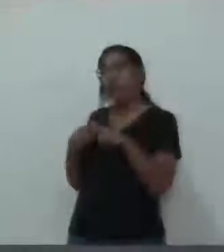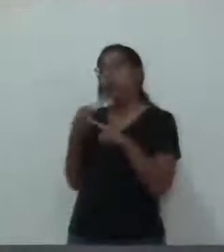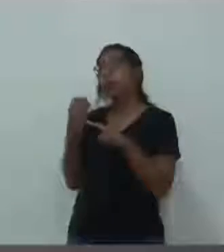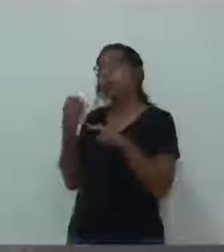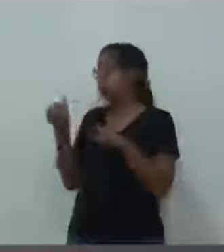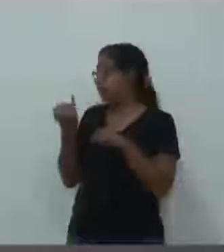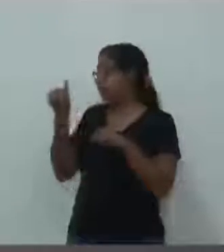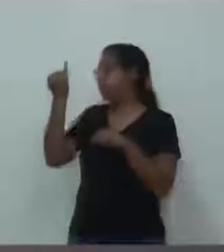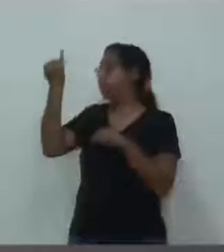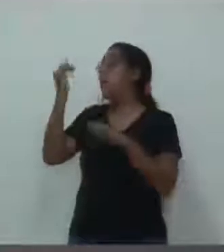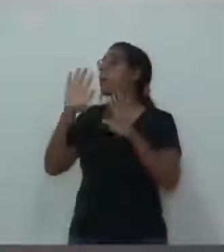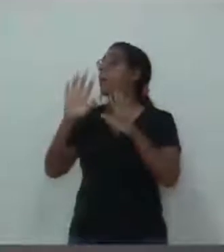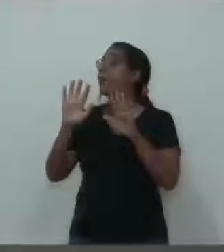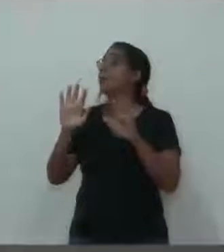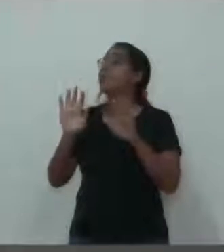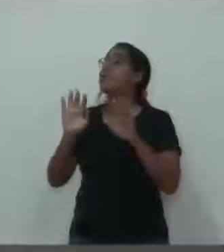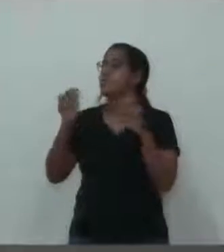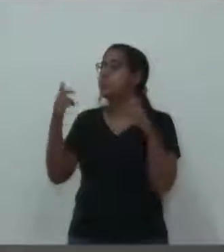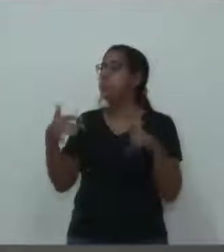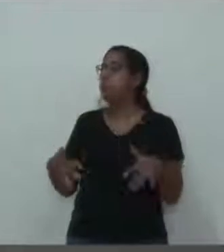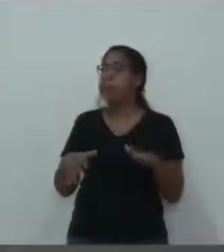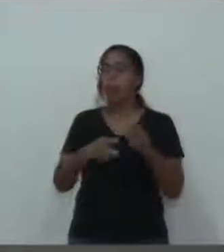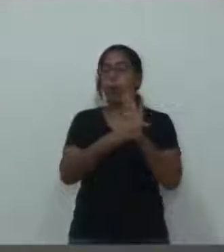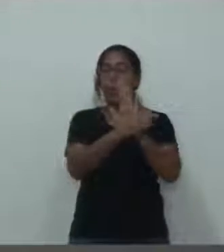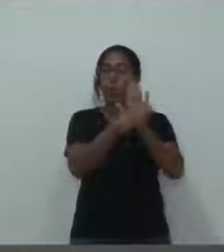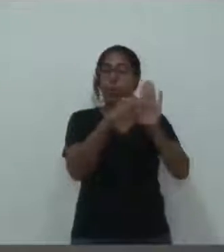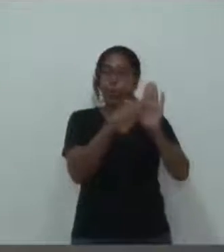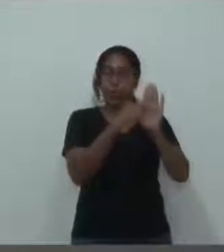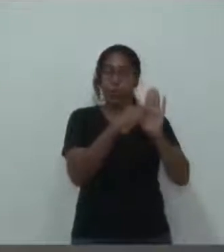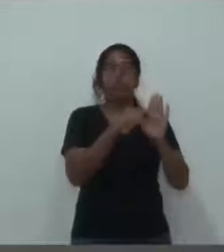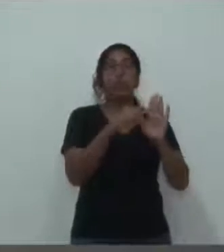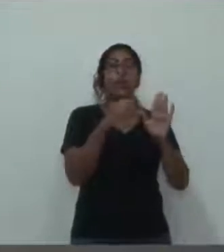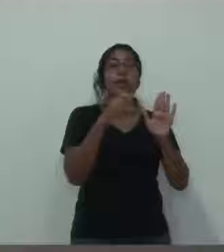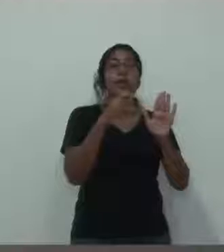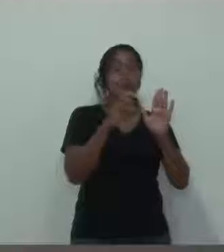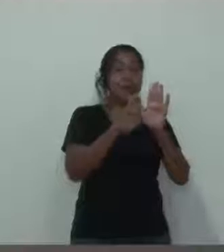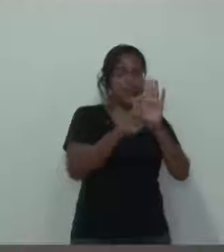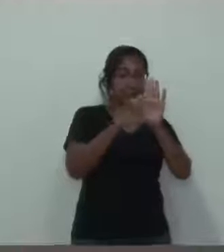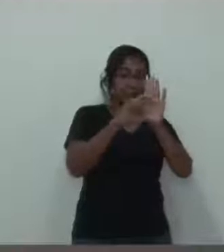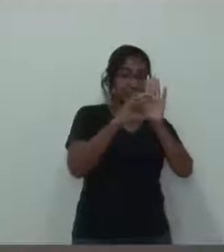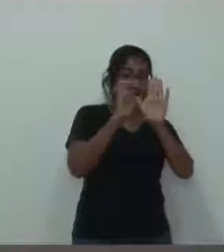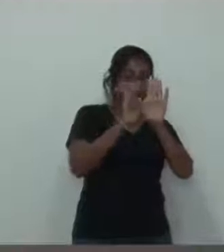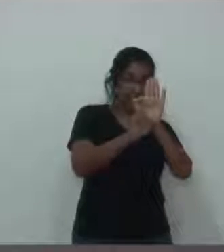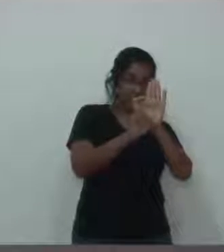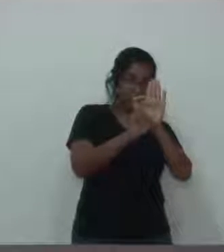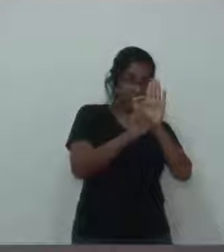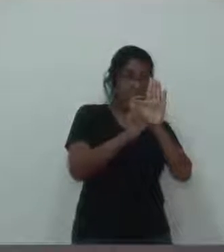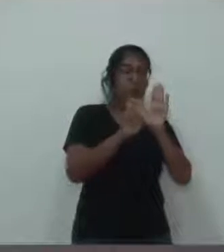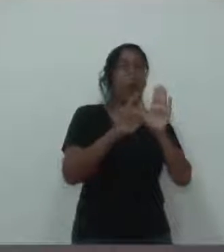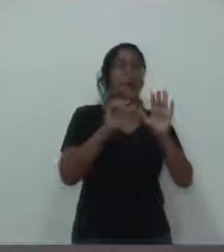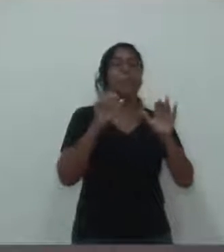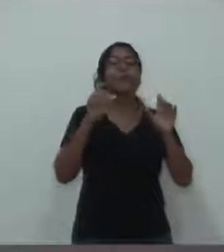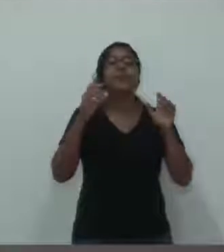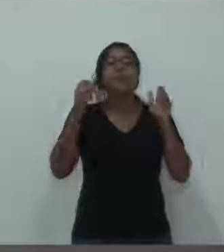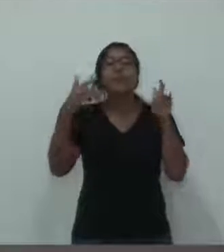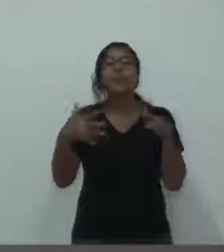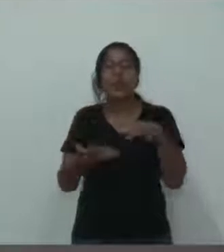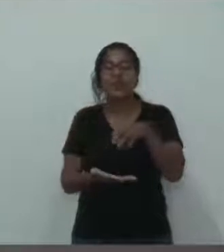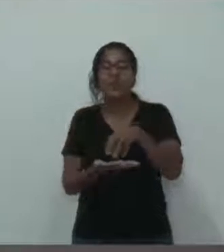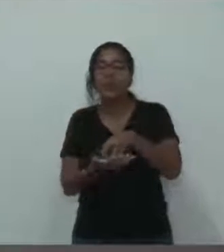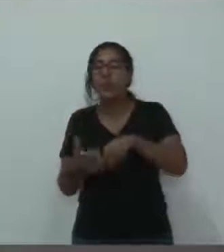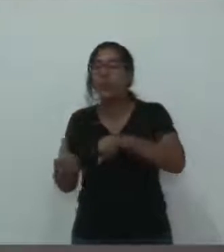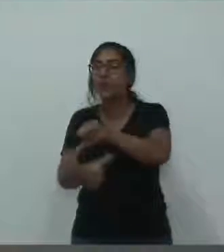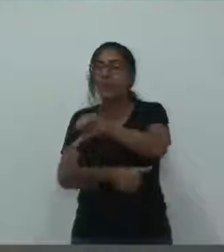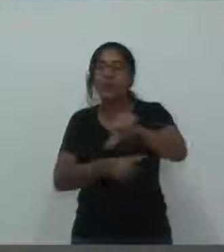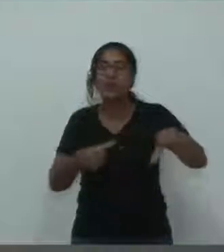gente quer colocar. Então, quando no item, na seção 5, que ele fala da reestruturação do centro, ele